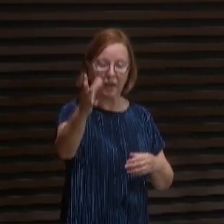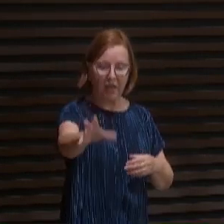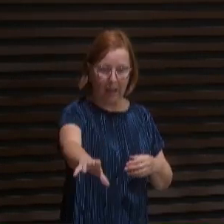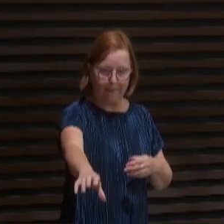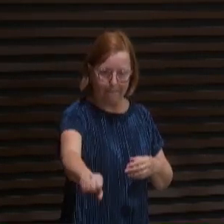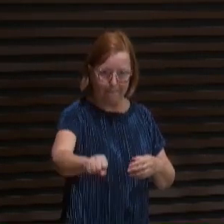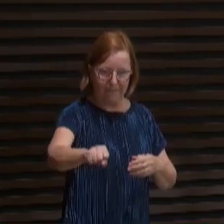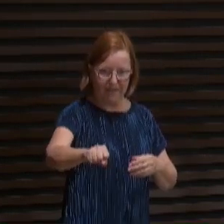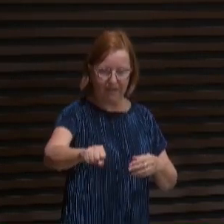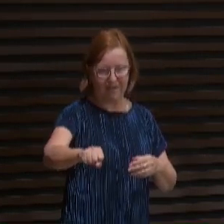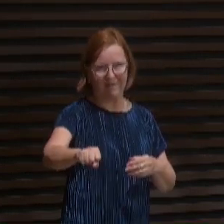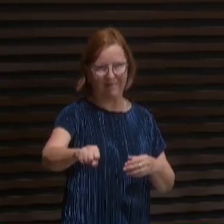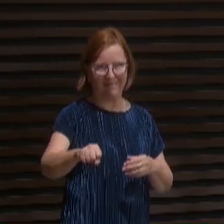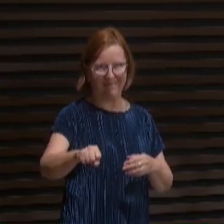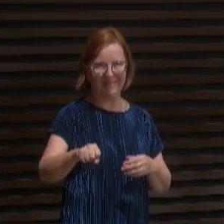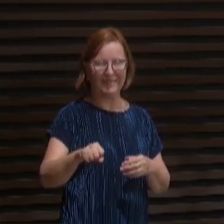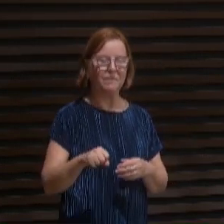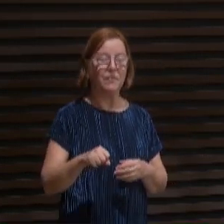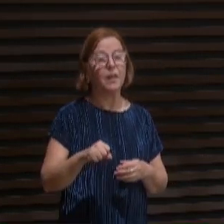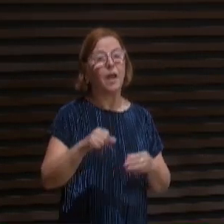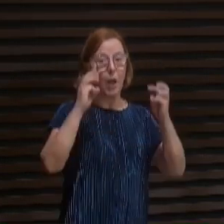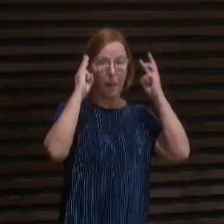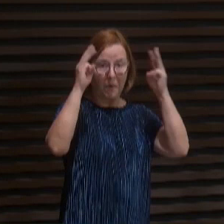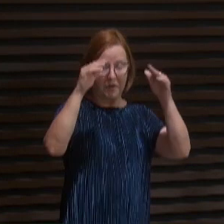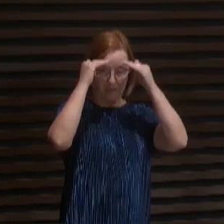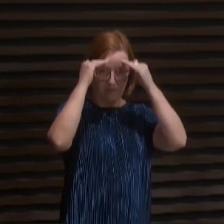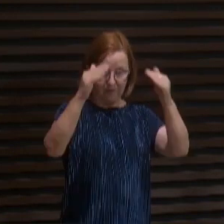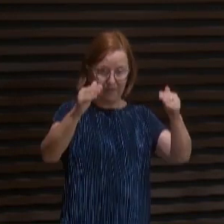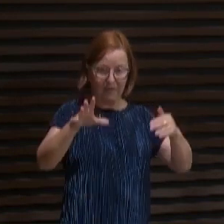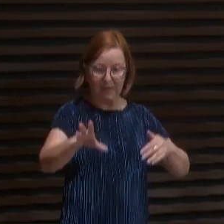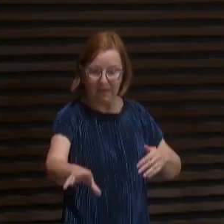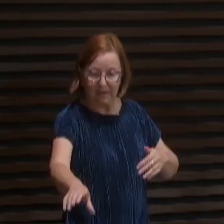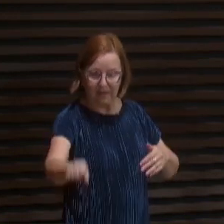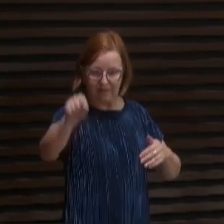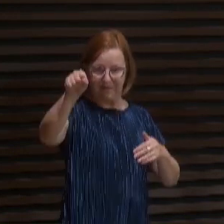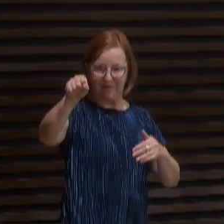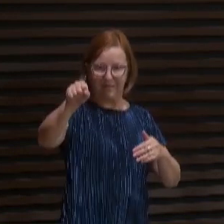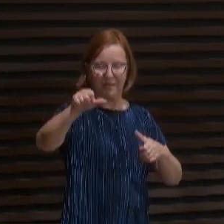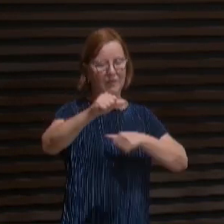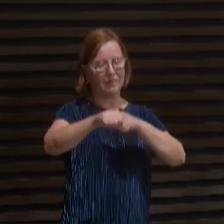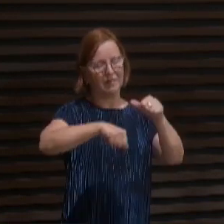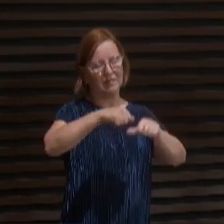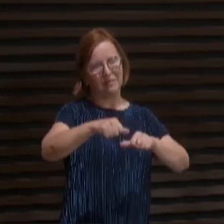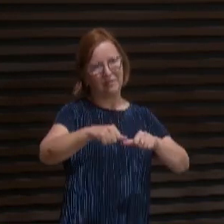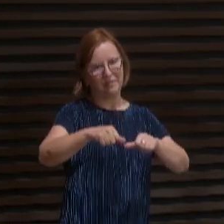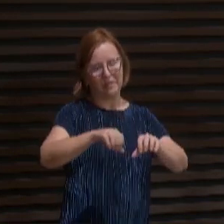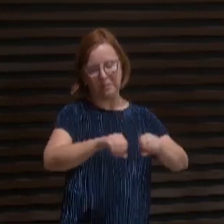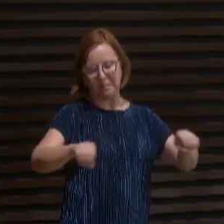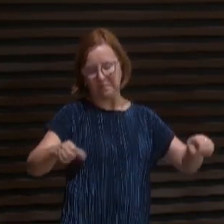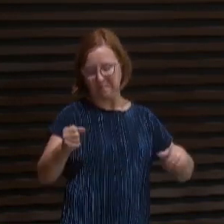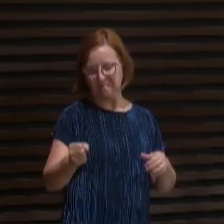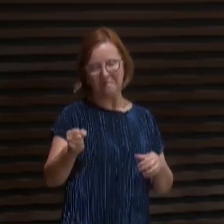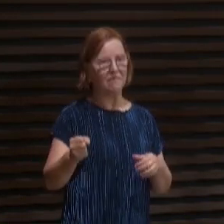pela cauda. Estendeu ele a mão, pegou-lhe pela cauda, e ela se tornou em